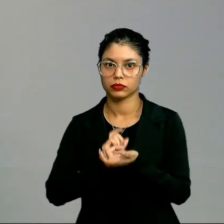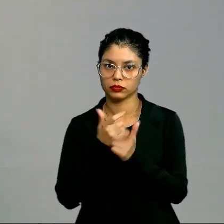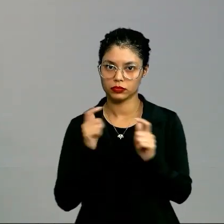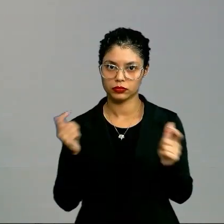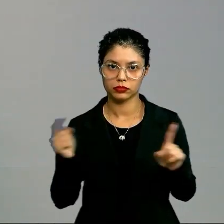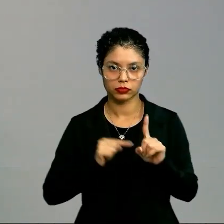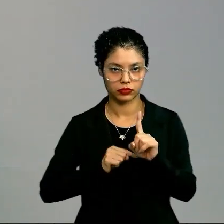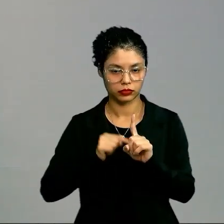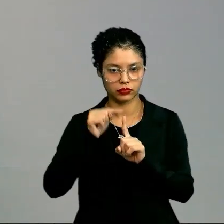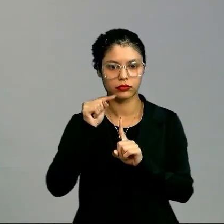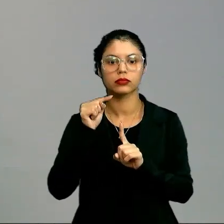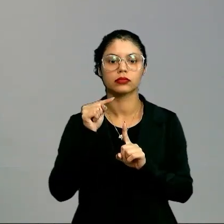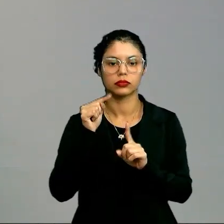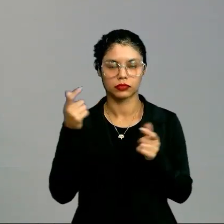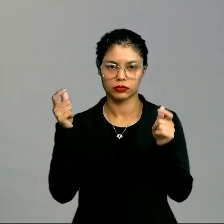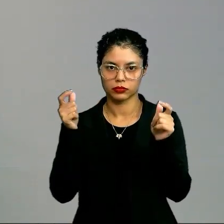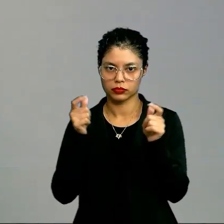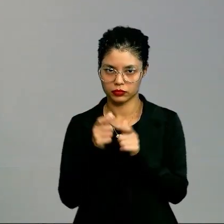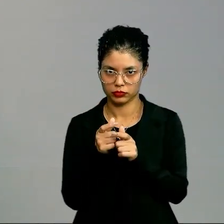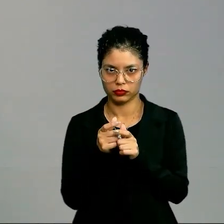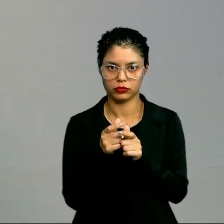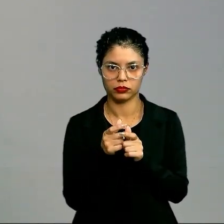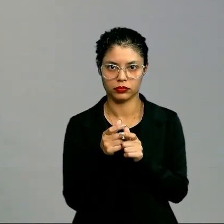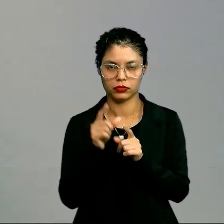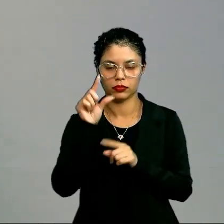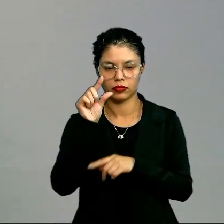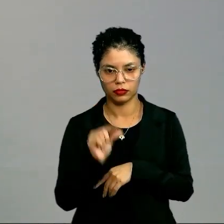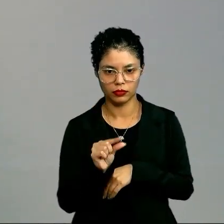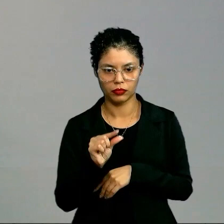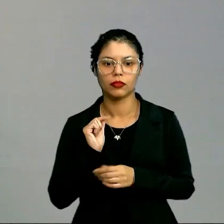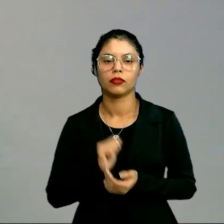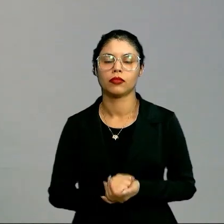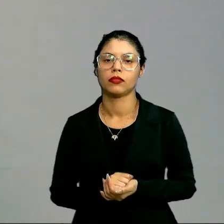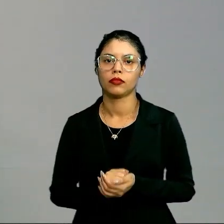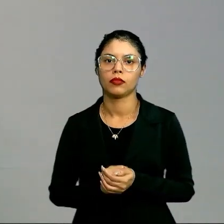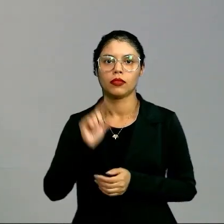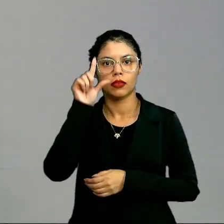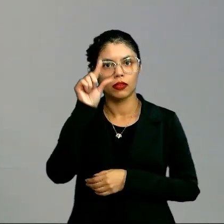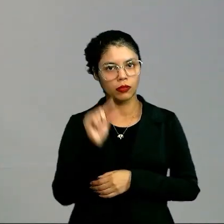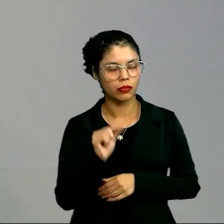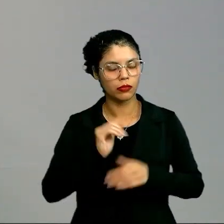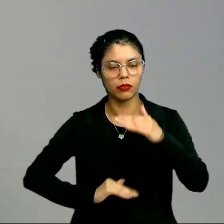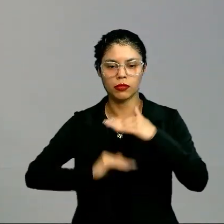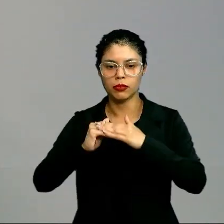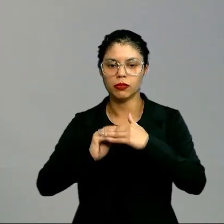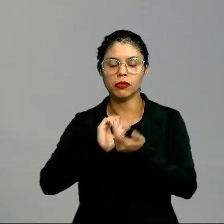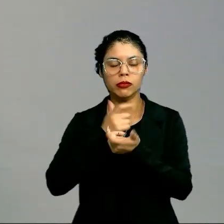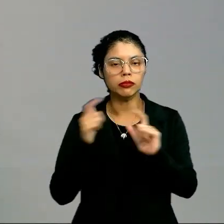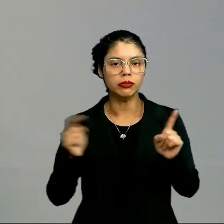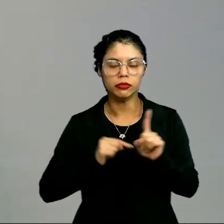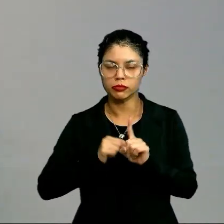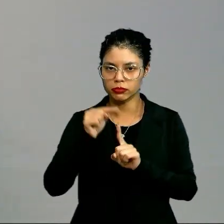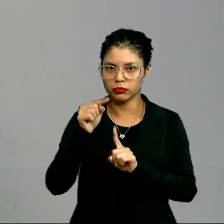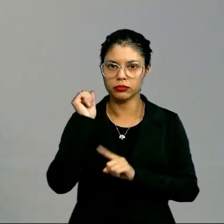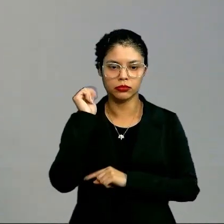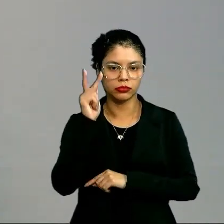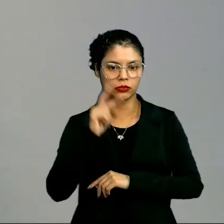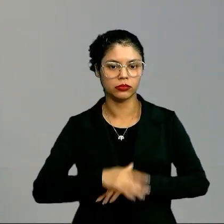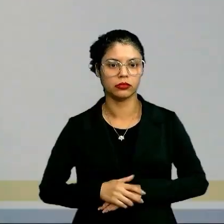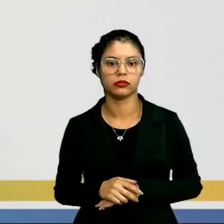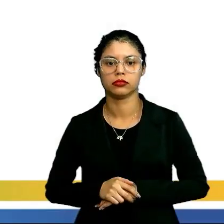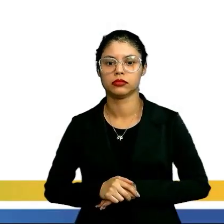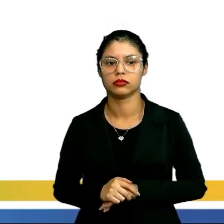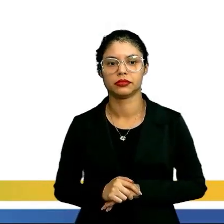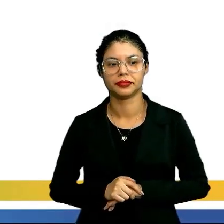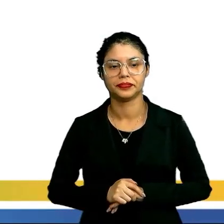da pressão há uma diminuição de volume e a diminuição da pressão há um aumento de volume, perfeito? Então olha só